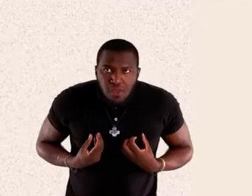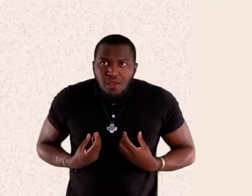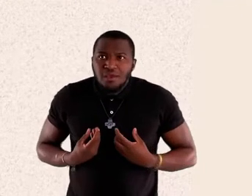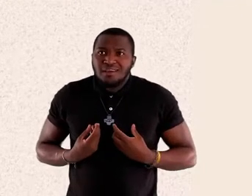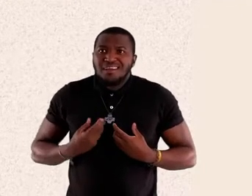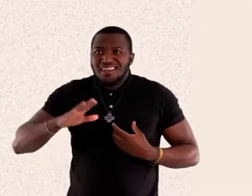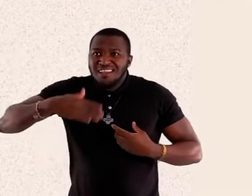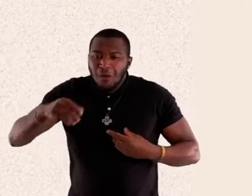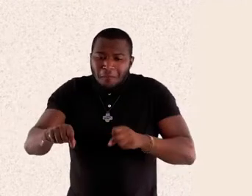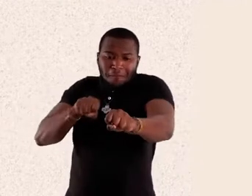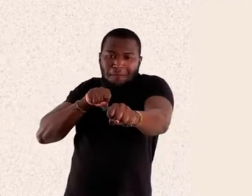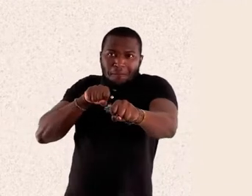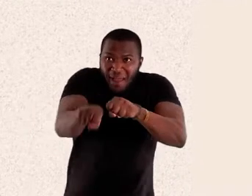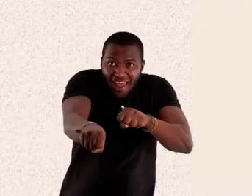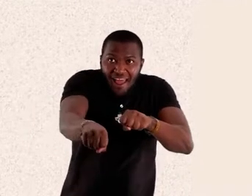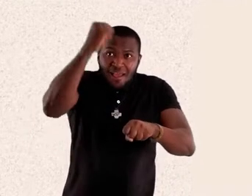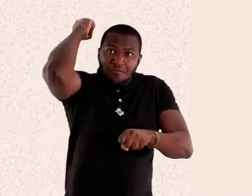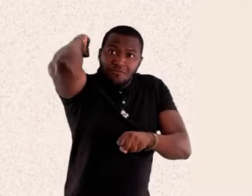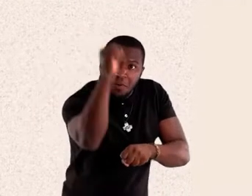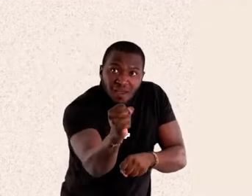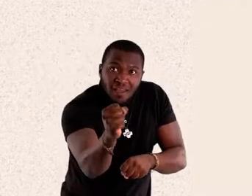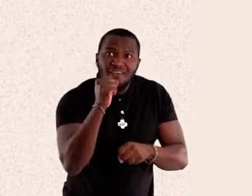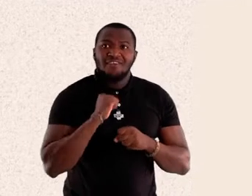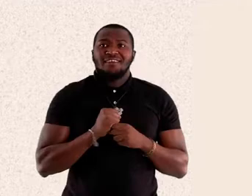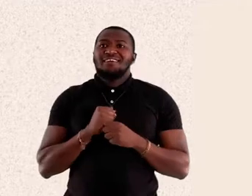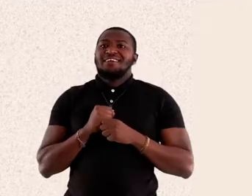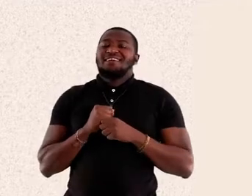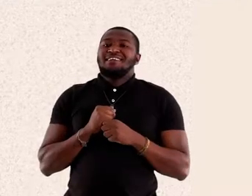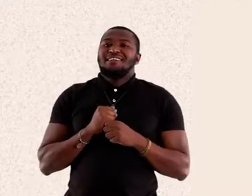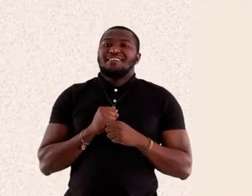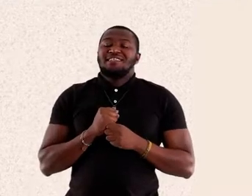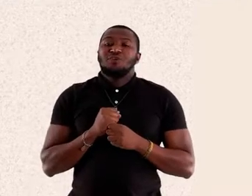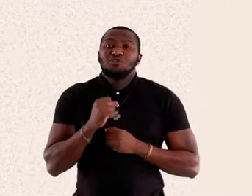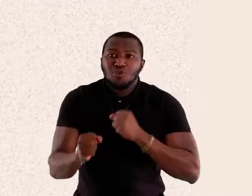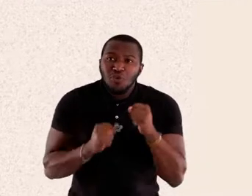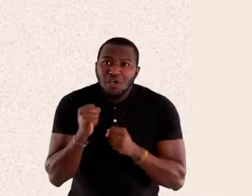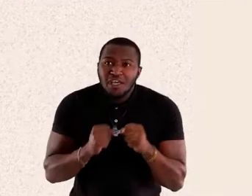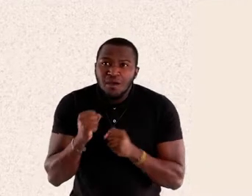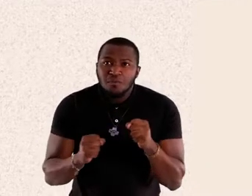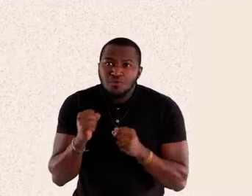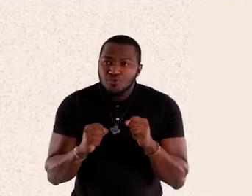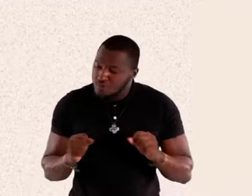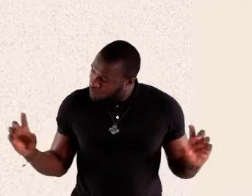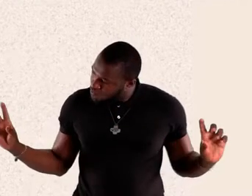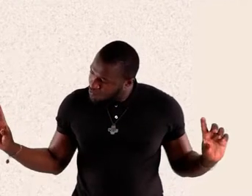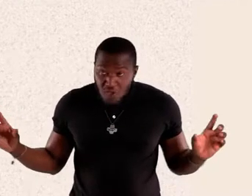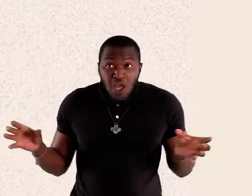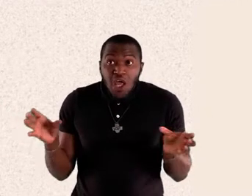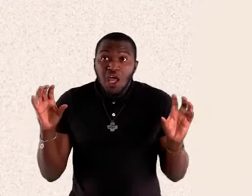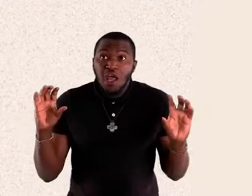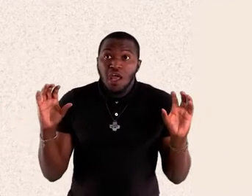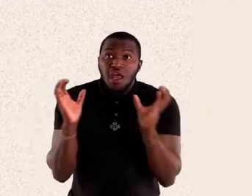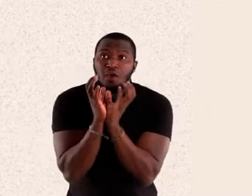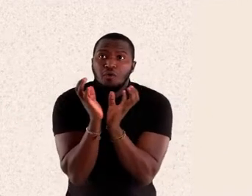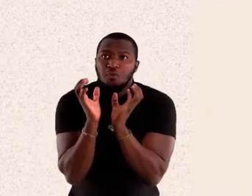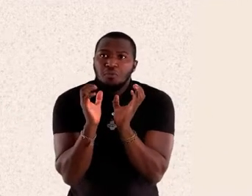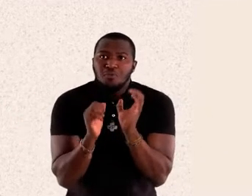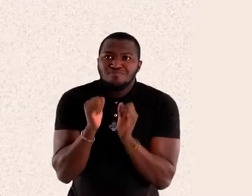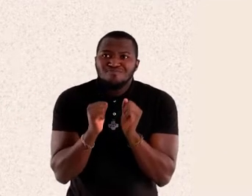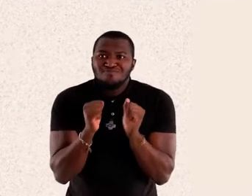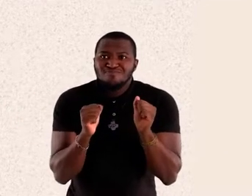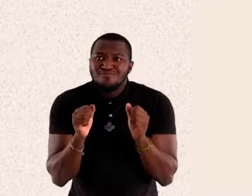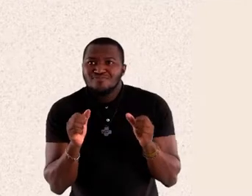o ou a gente confie em bandos e encurralado Esses animais em precipícios e